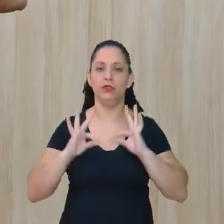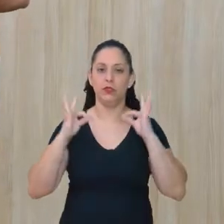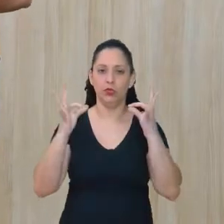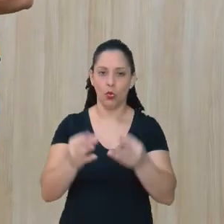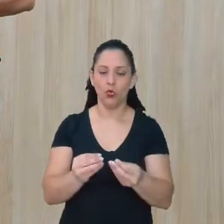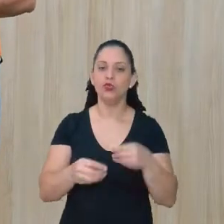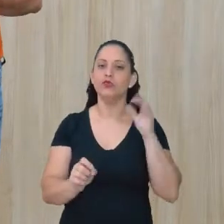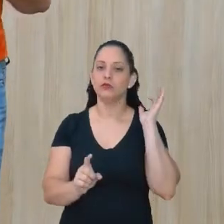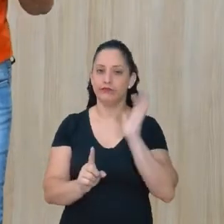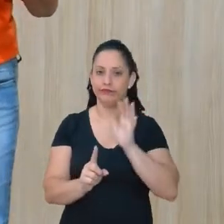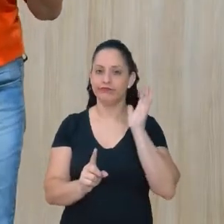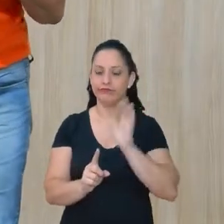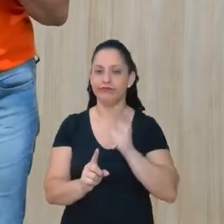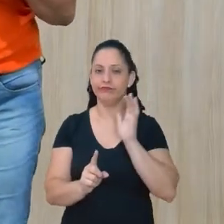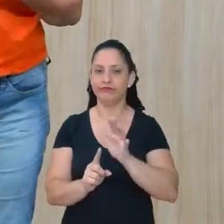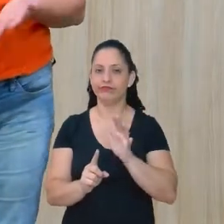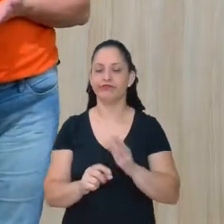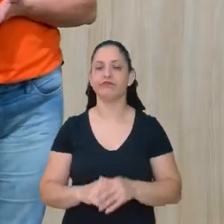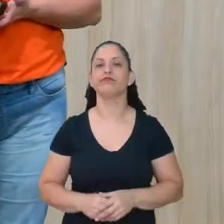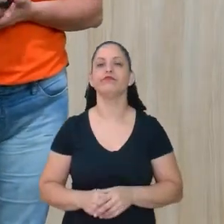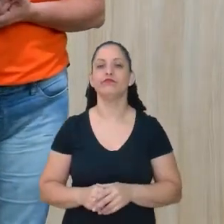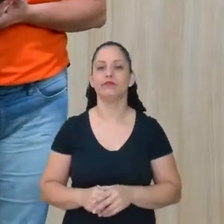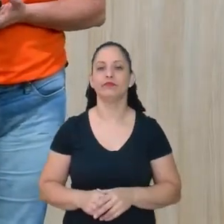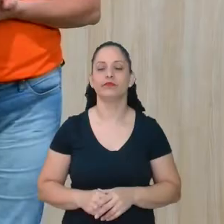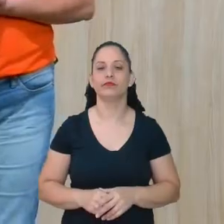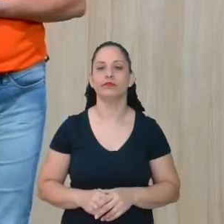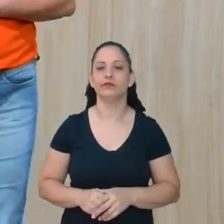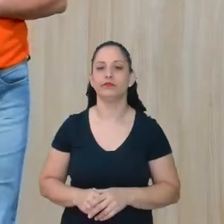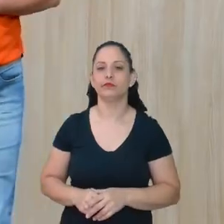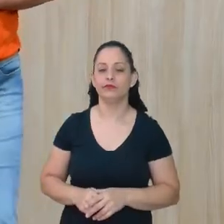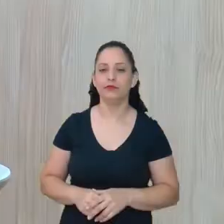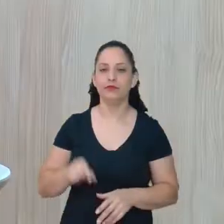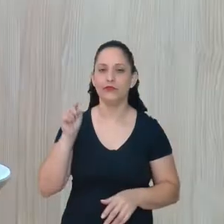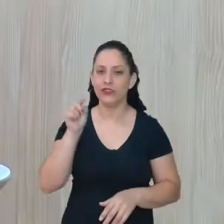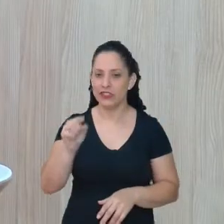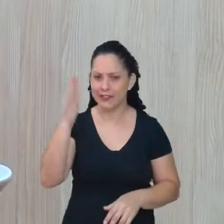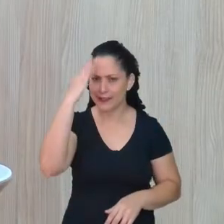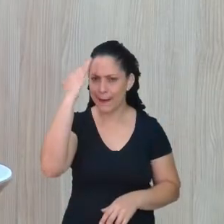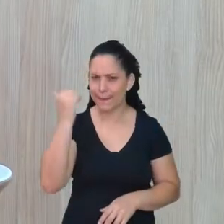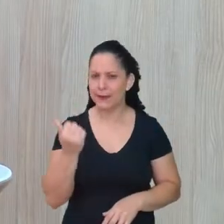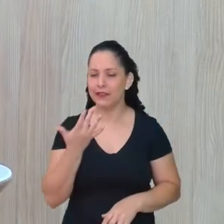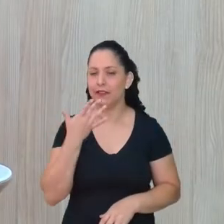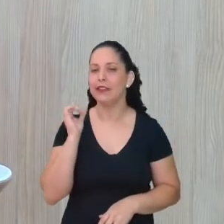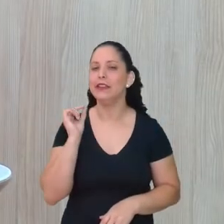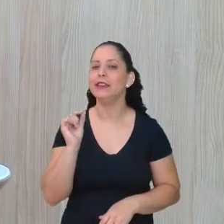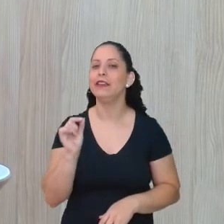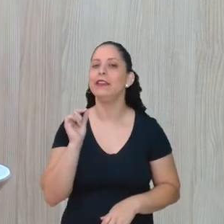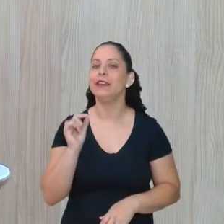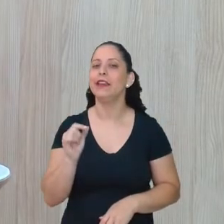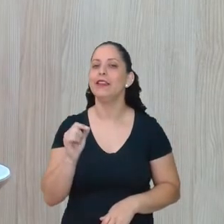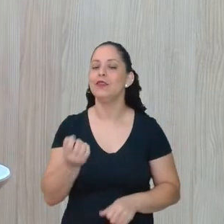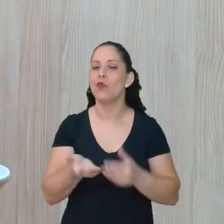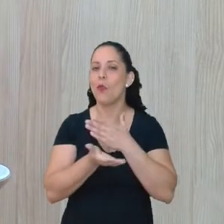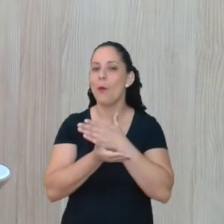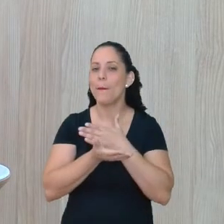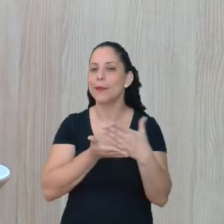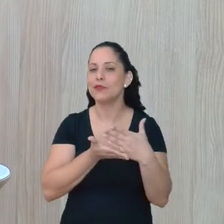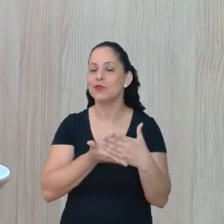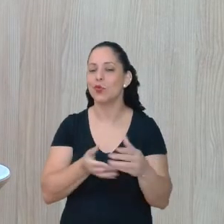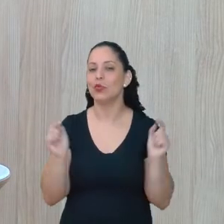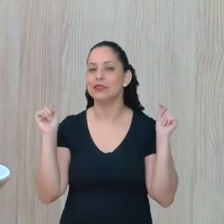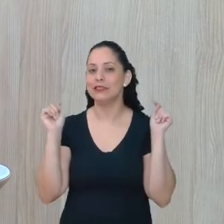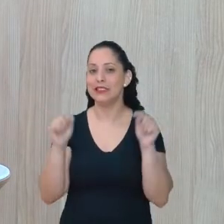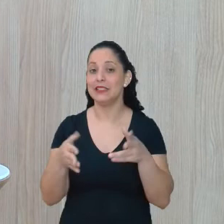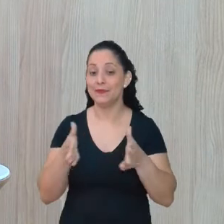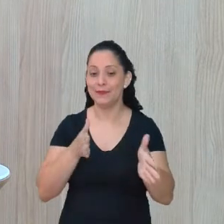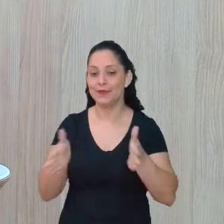tiveram uma influência muito importante Você na formação sabia, desse teatro. que quem deu o pontapé para essa